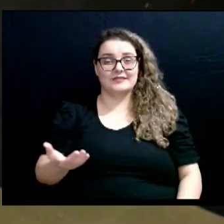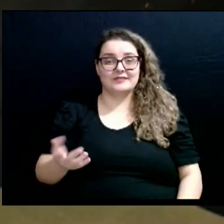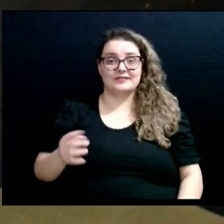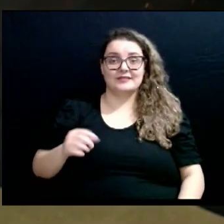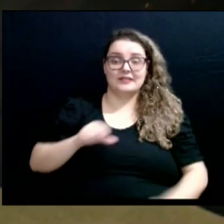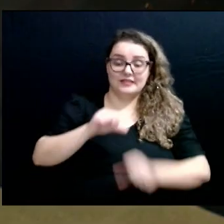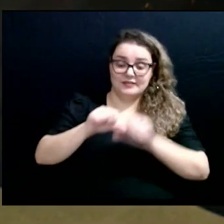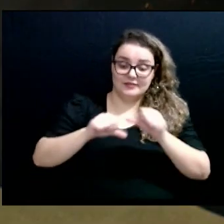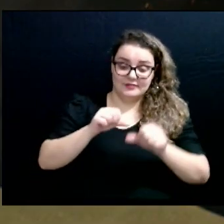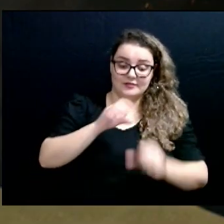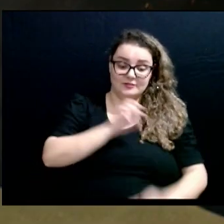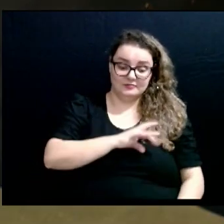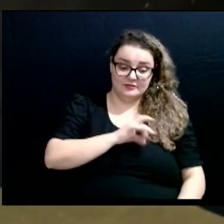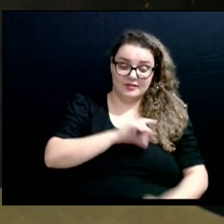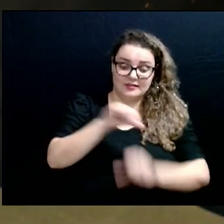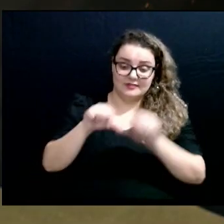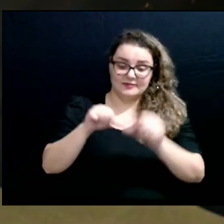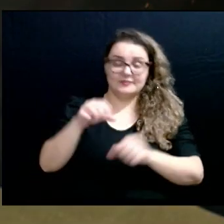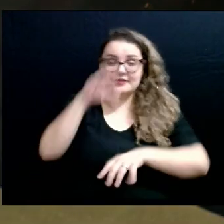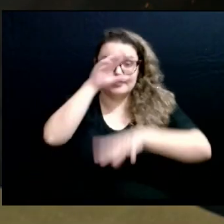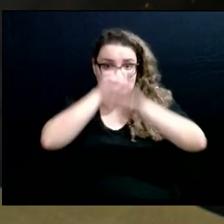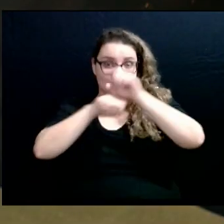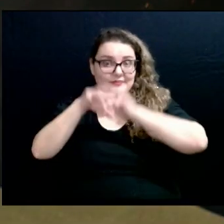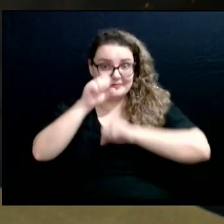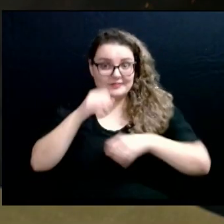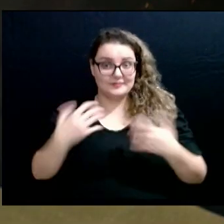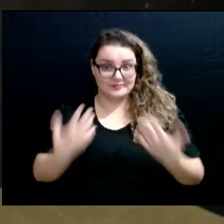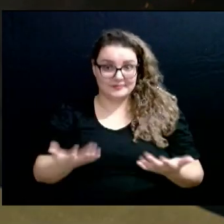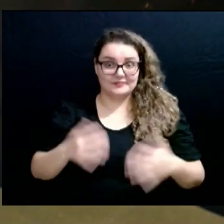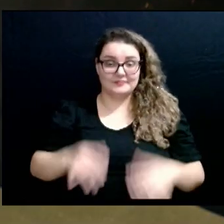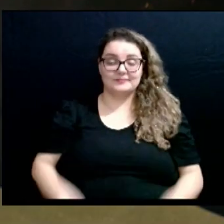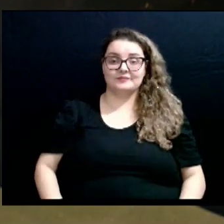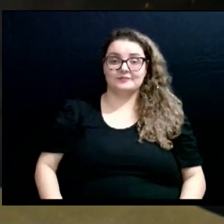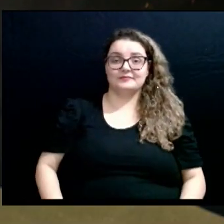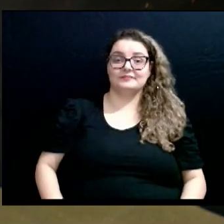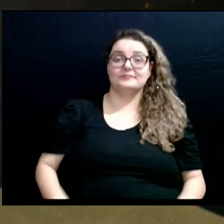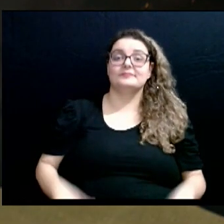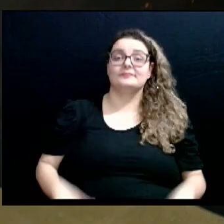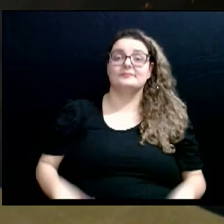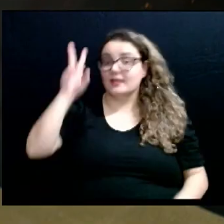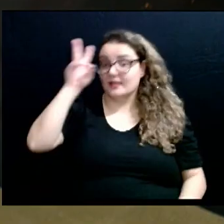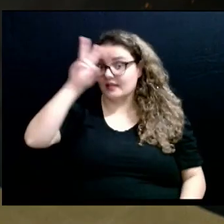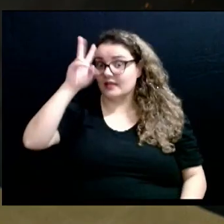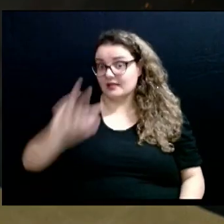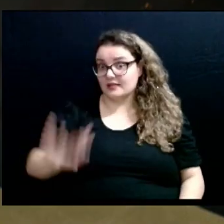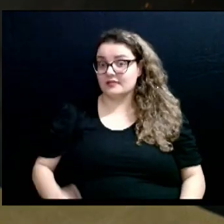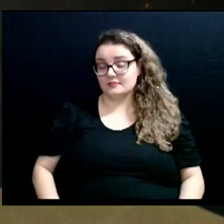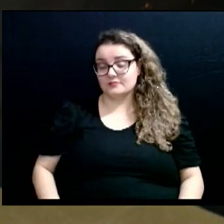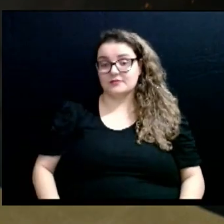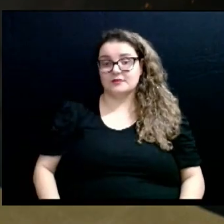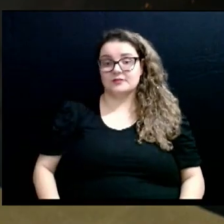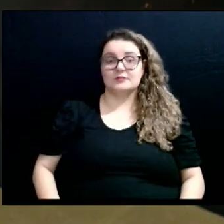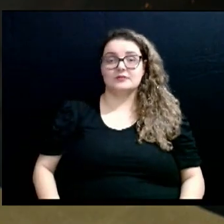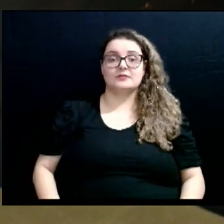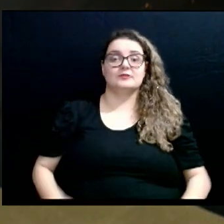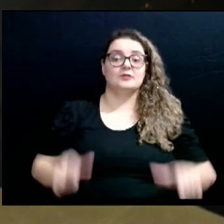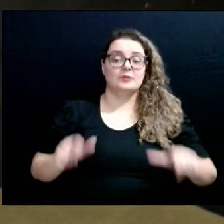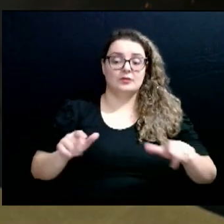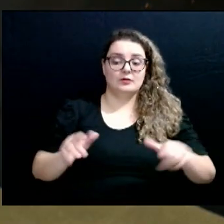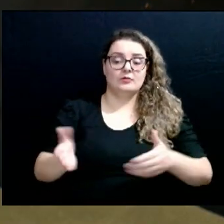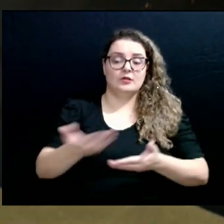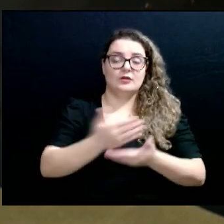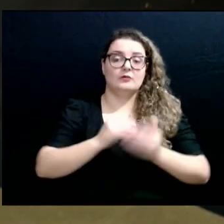medo em aprendizado, né? E lembrar que é um espaço de acolhimento, a gente